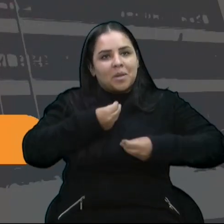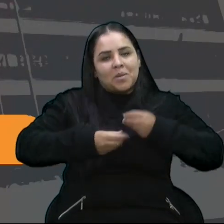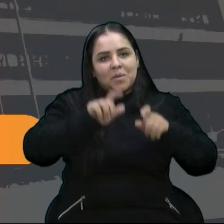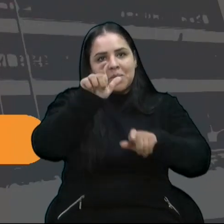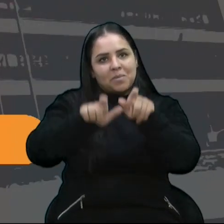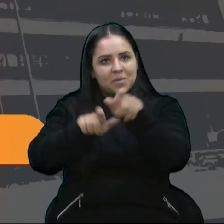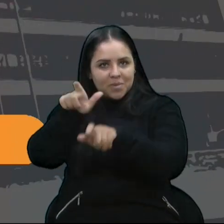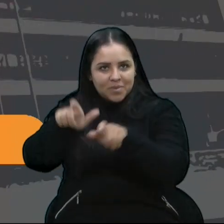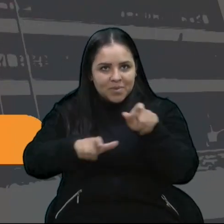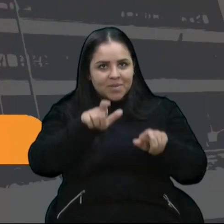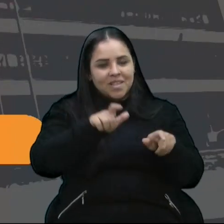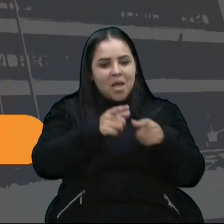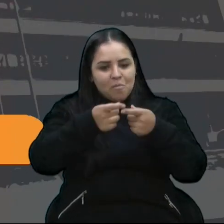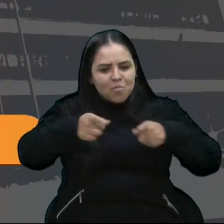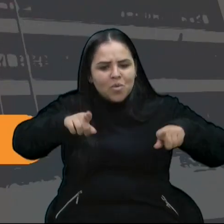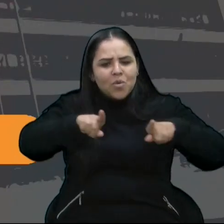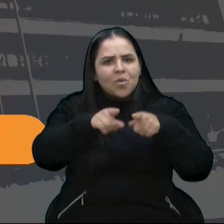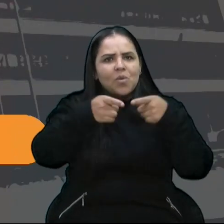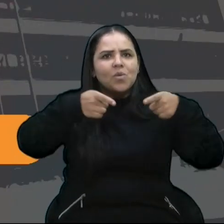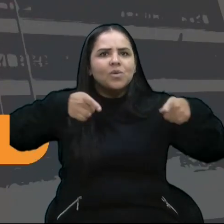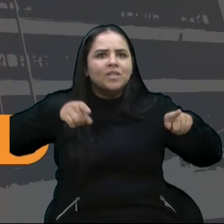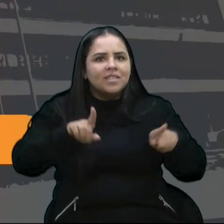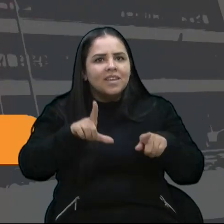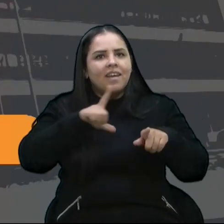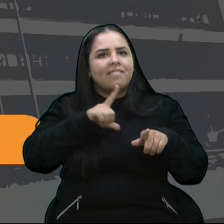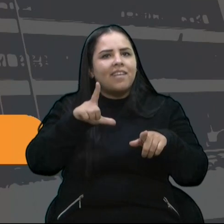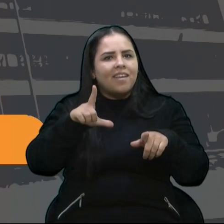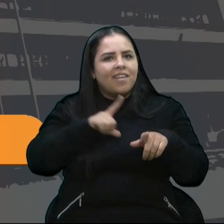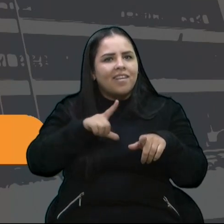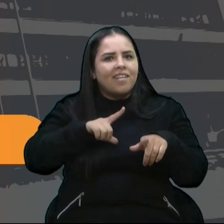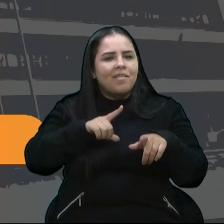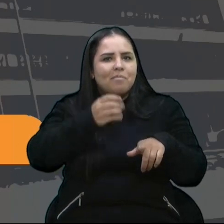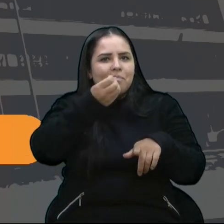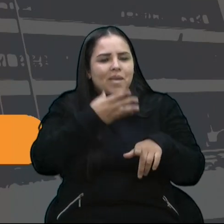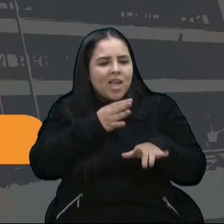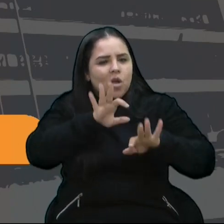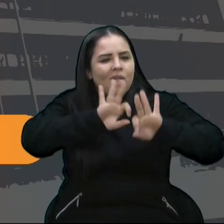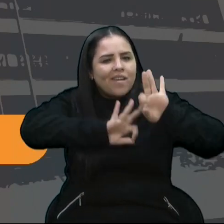pessoas, né? A musiquinha ali, o jingle, bem feito, bem